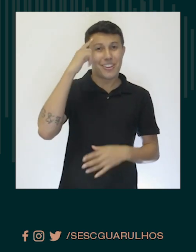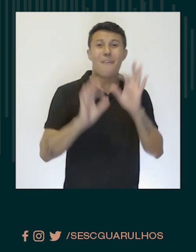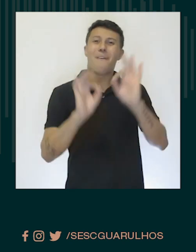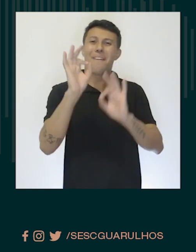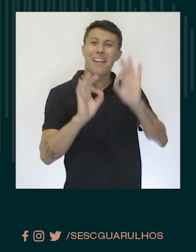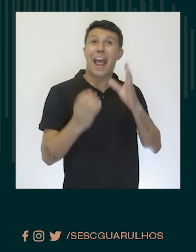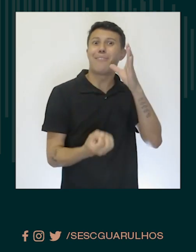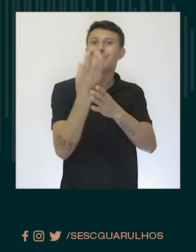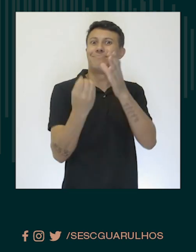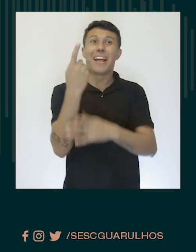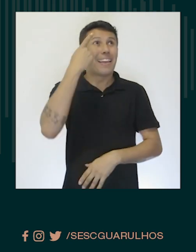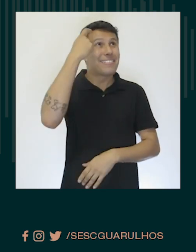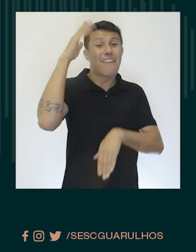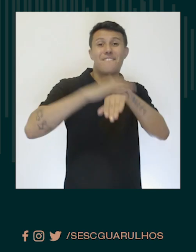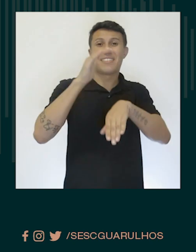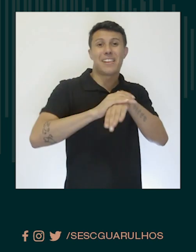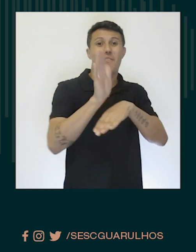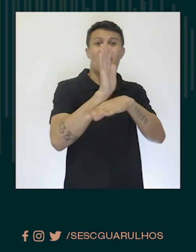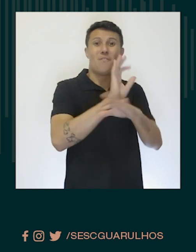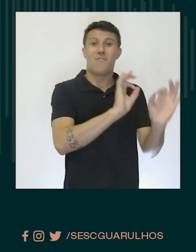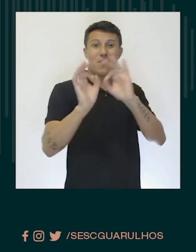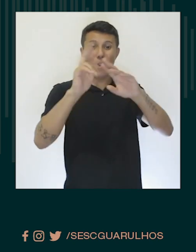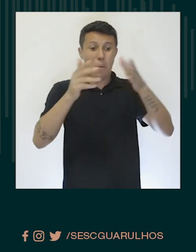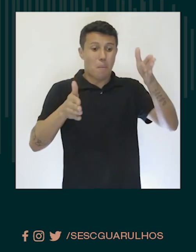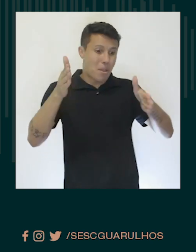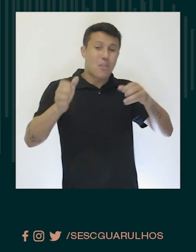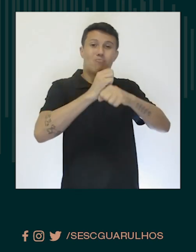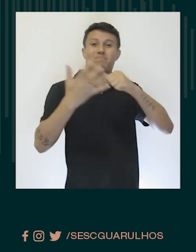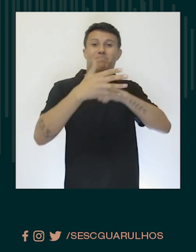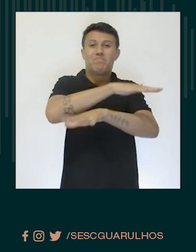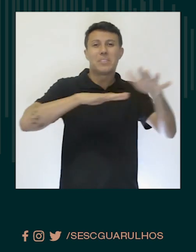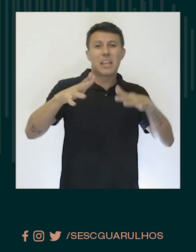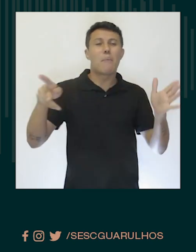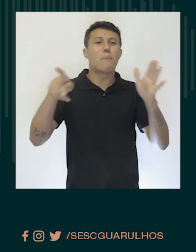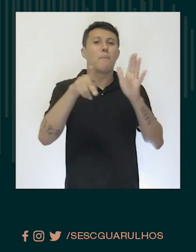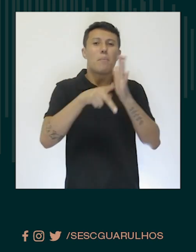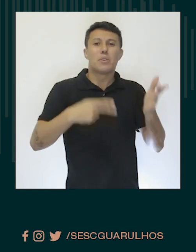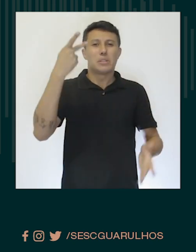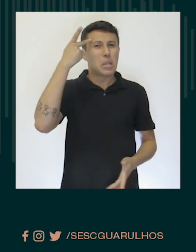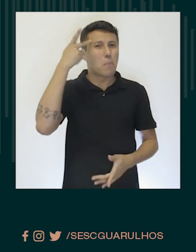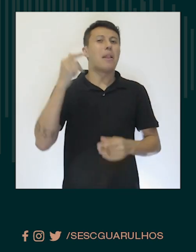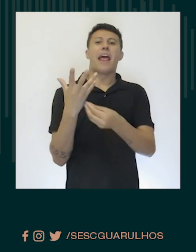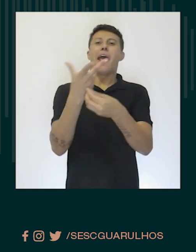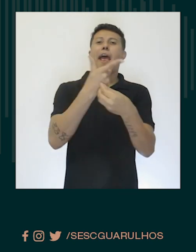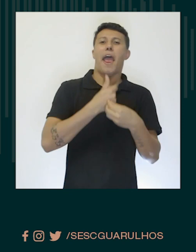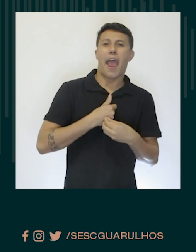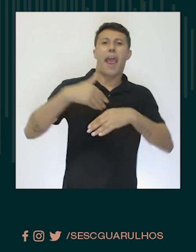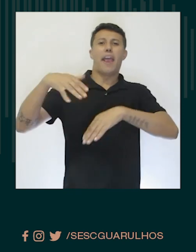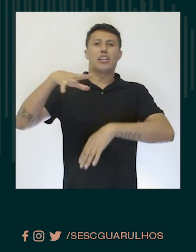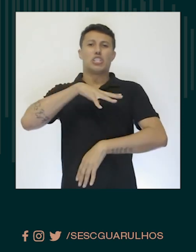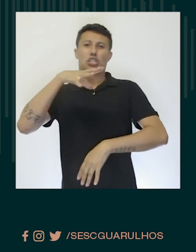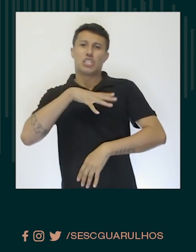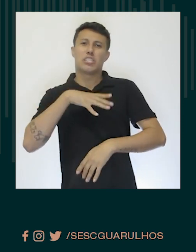de pandemia, sobre São Paulo, sobre arte urbana, sobre saúde mental, tá ligado?